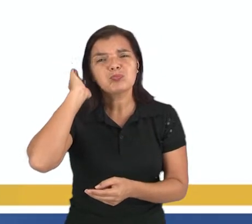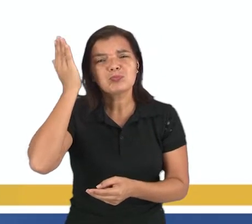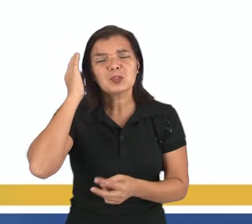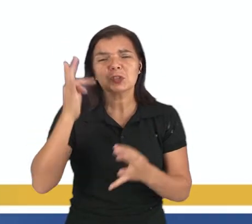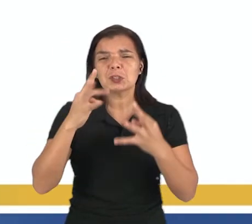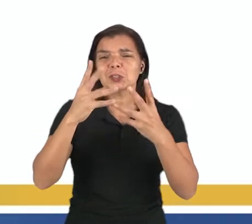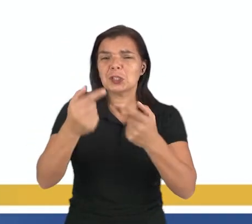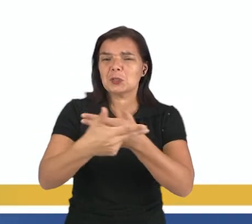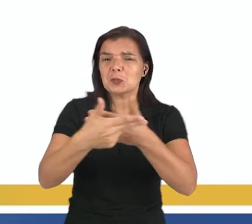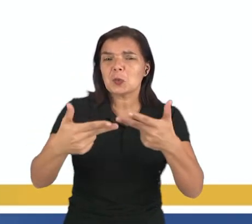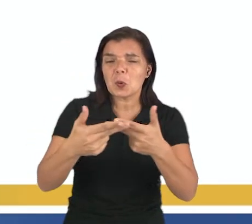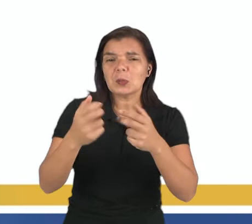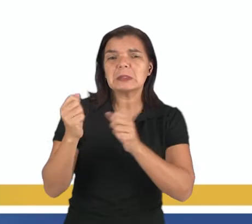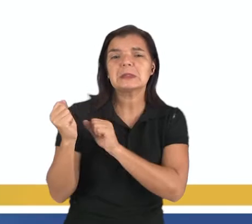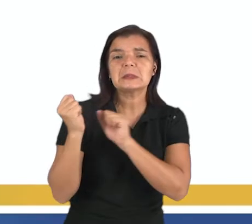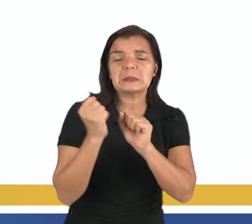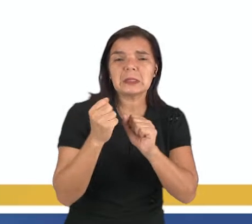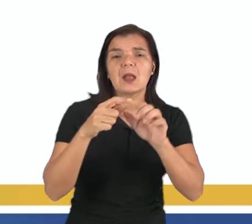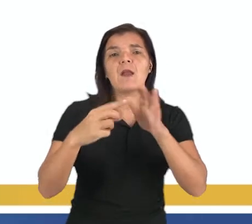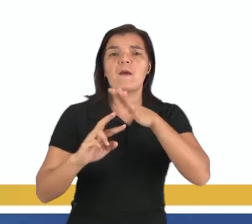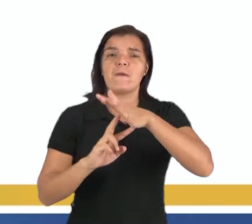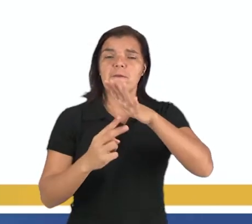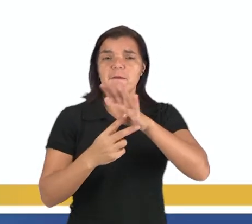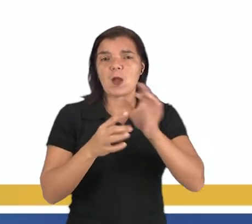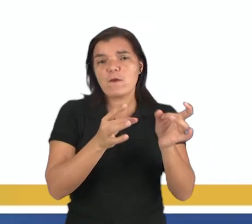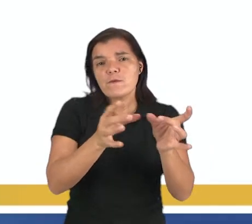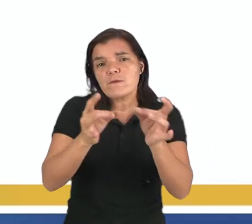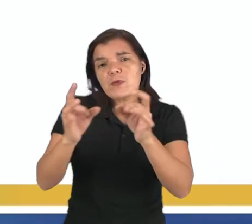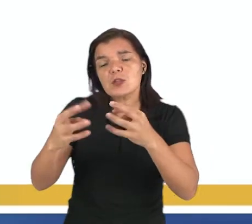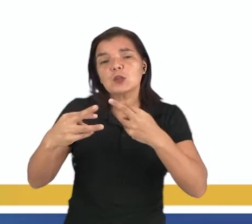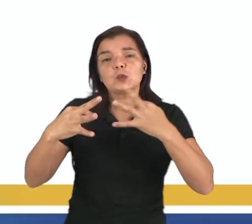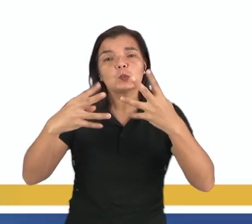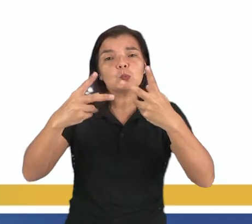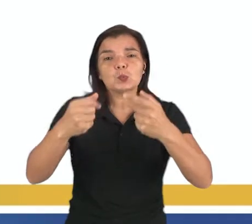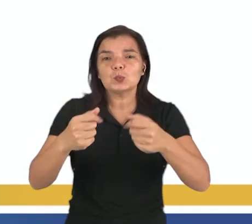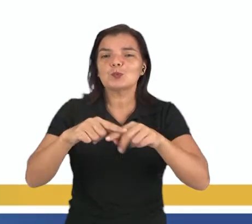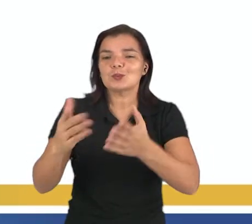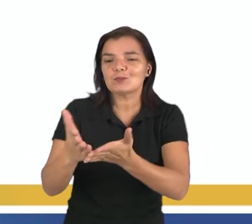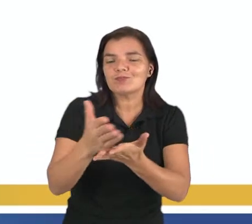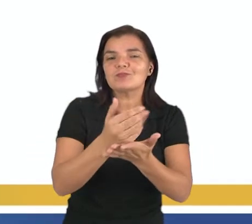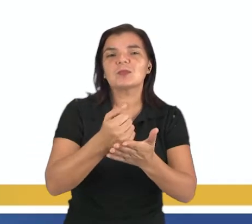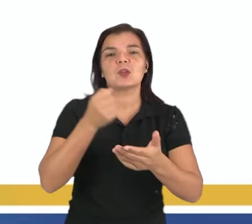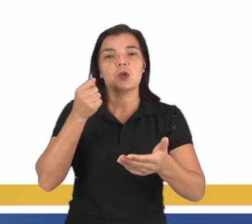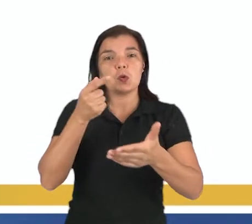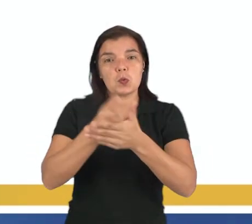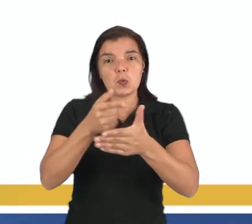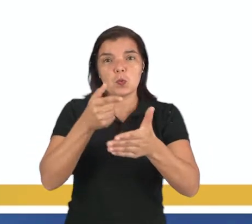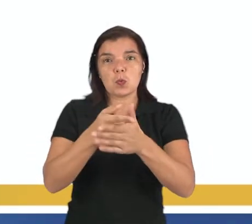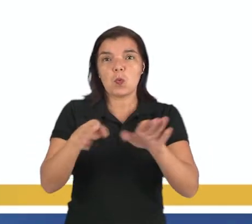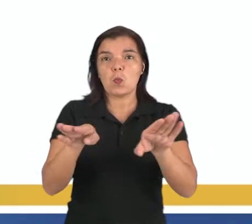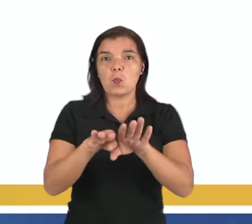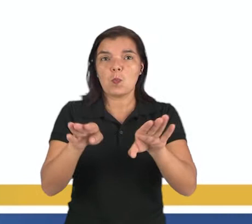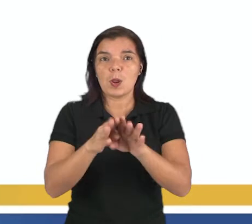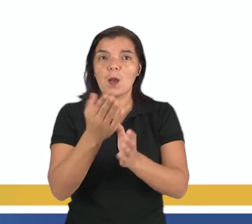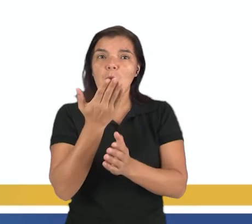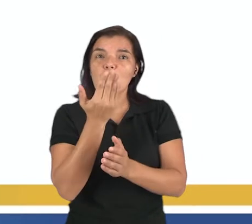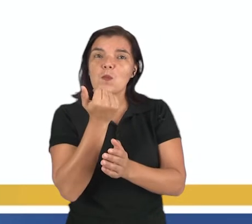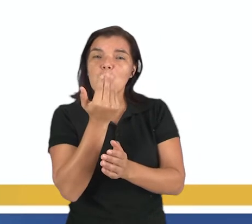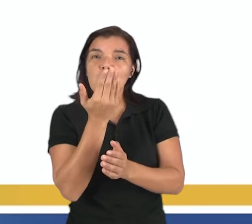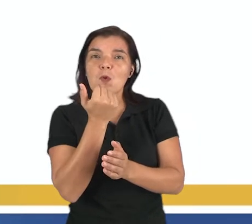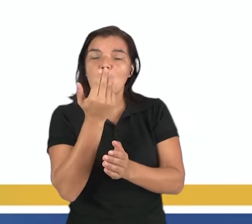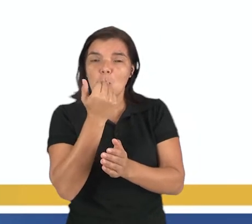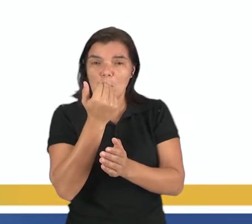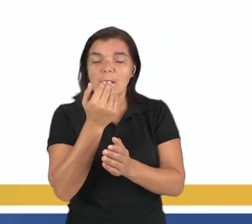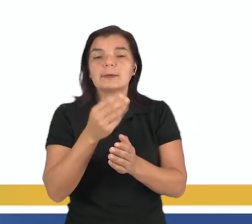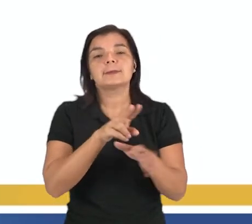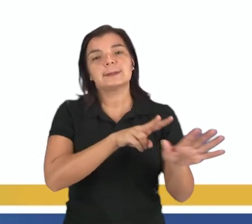de cestas, iam ao antigo mercado vender o que colhiam na lavoura e comprar o rancho, como denominavam a